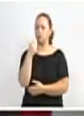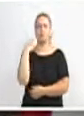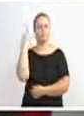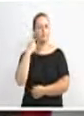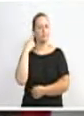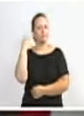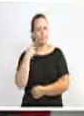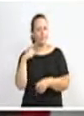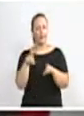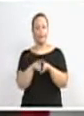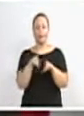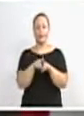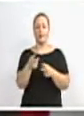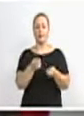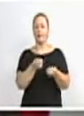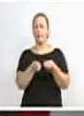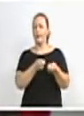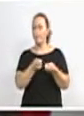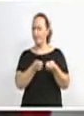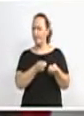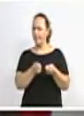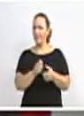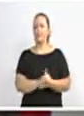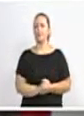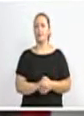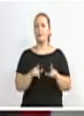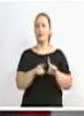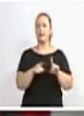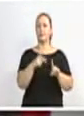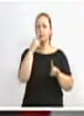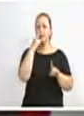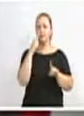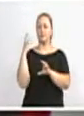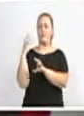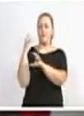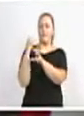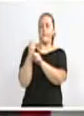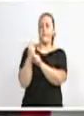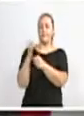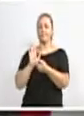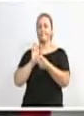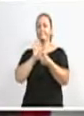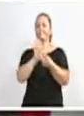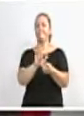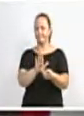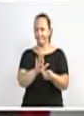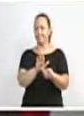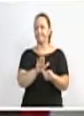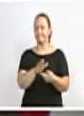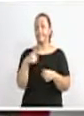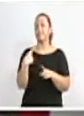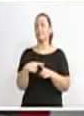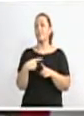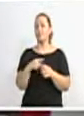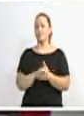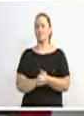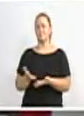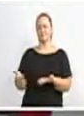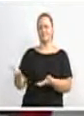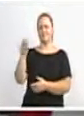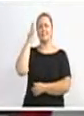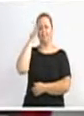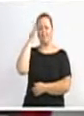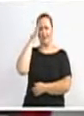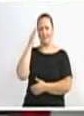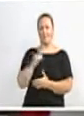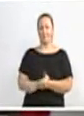problema gravíssimo na economia, puxado por eles e encaminhado por eles. Porque sabem que nós não estaríamos vivendo esse momento no Brasil,